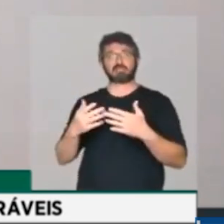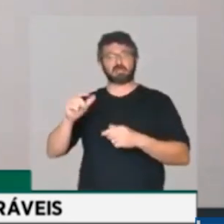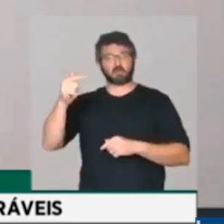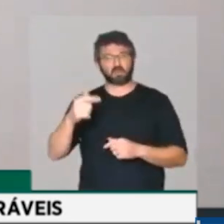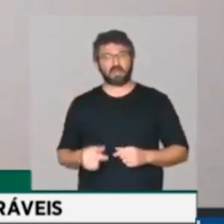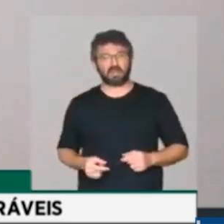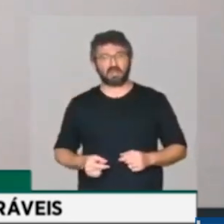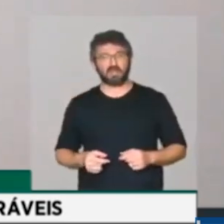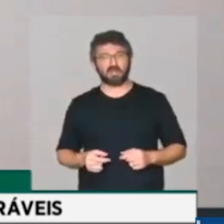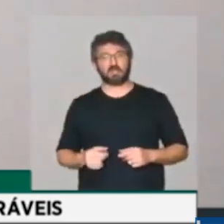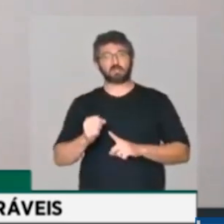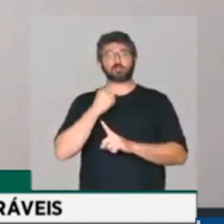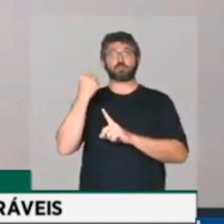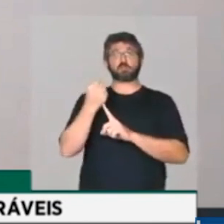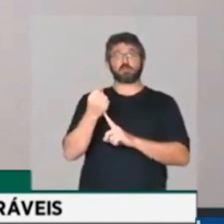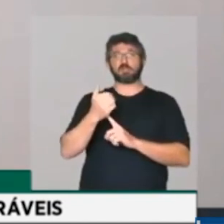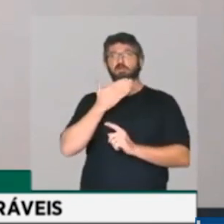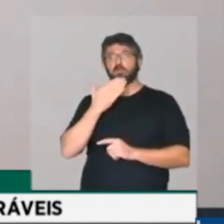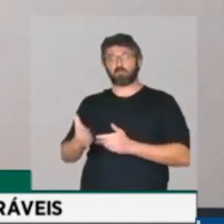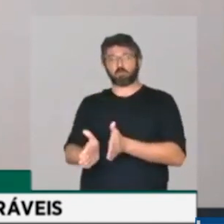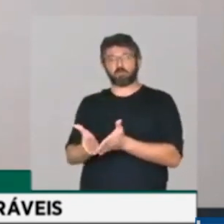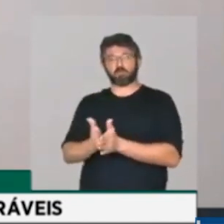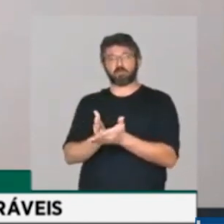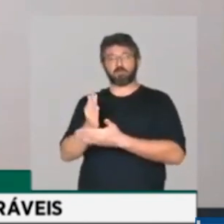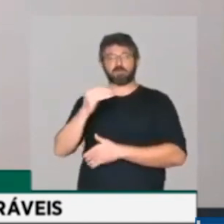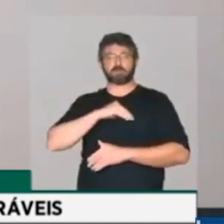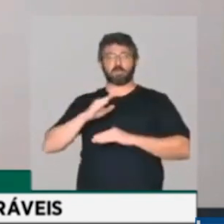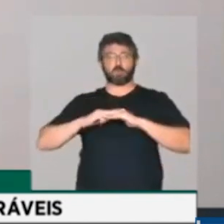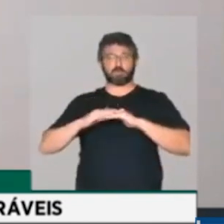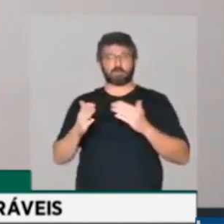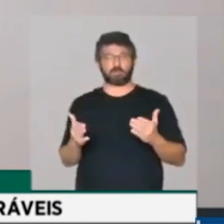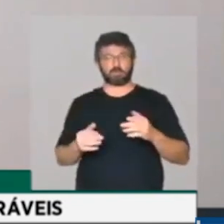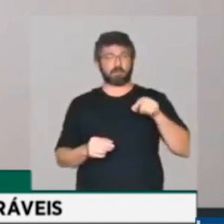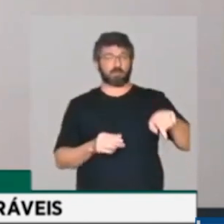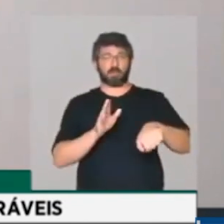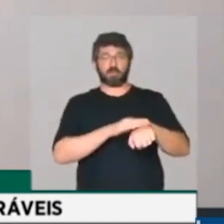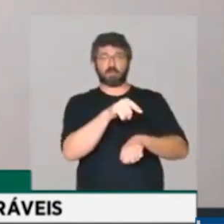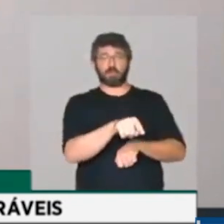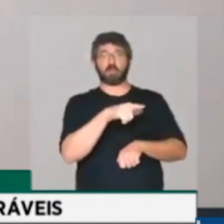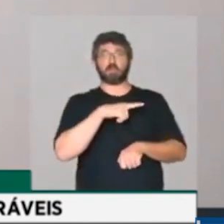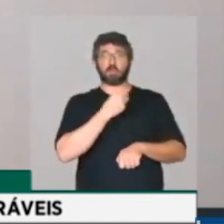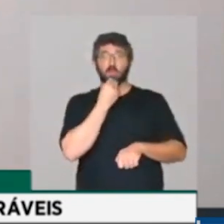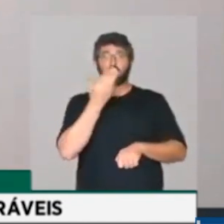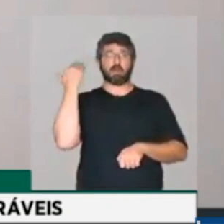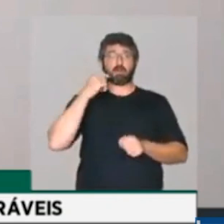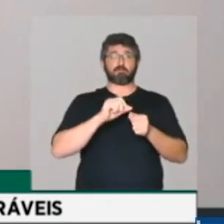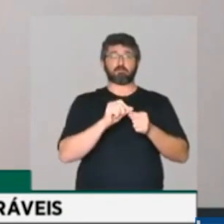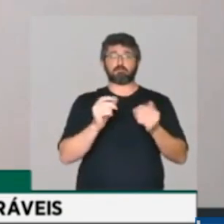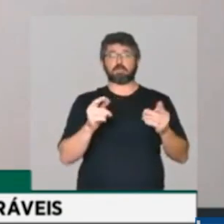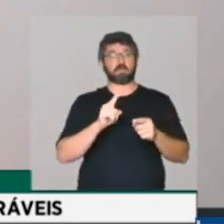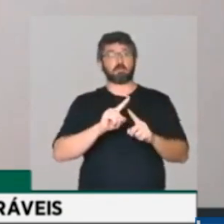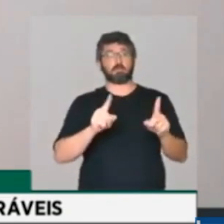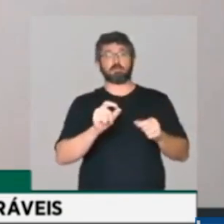Parlamento social, para com os mais pobres, não aprovar uma renda de um salário mínimo, quando ela mesma teve a oportunidade, enquanto